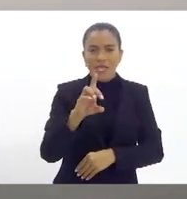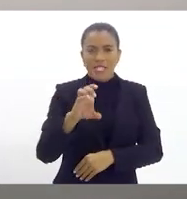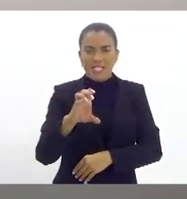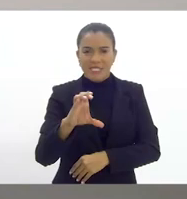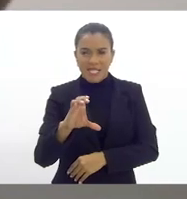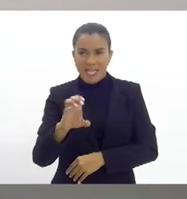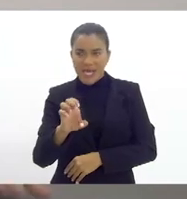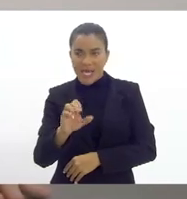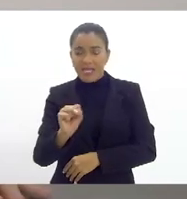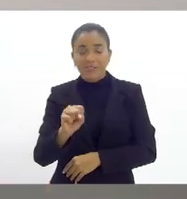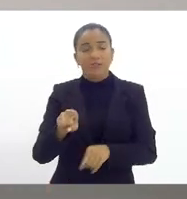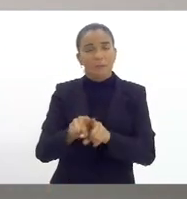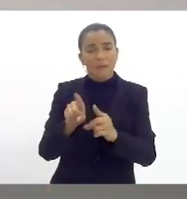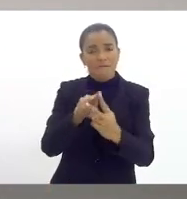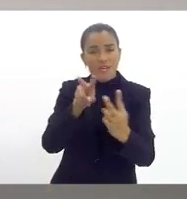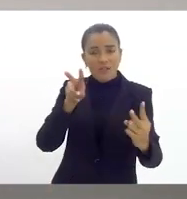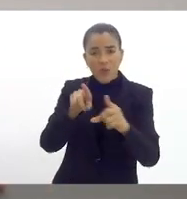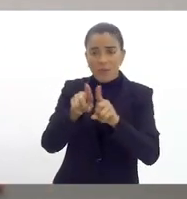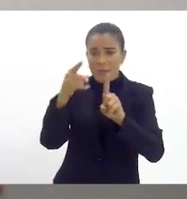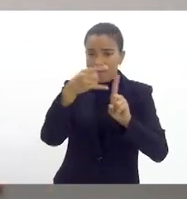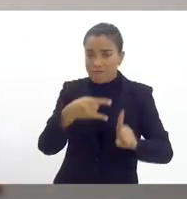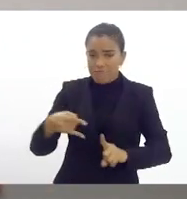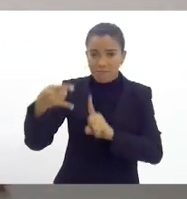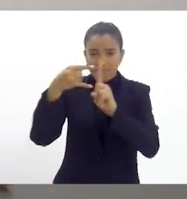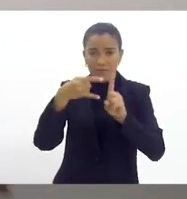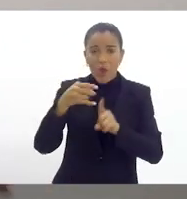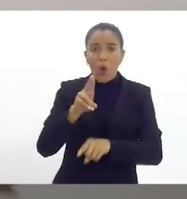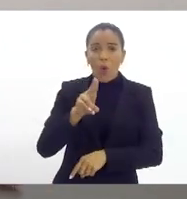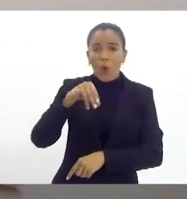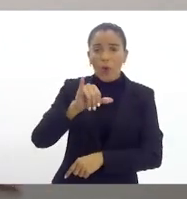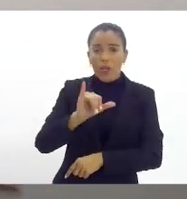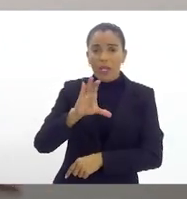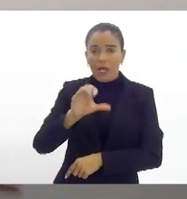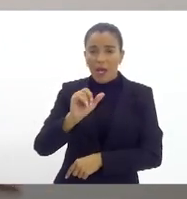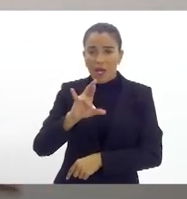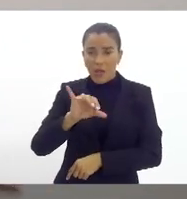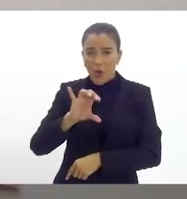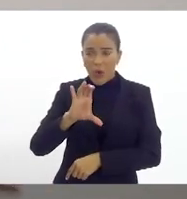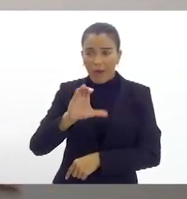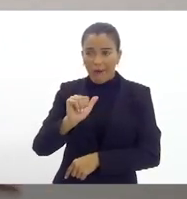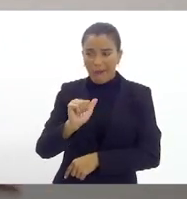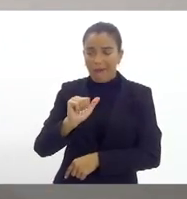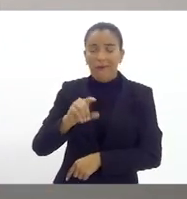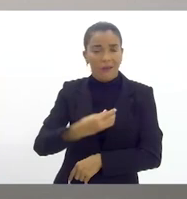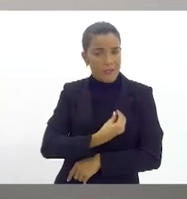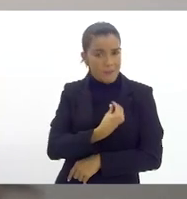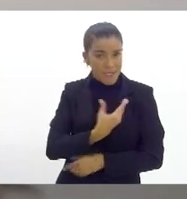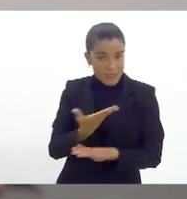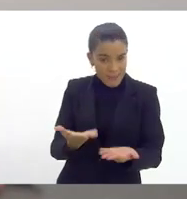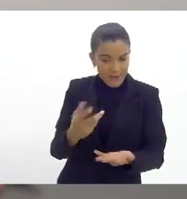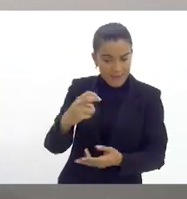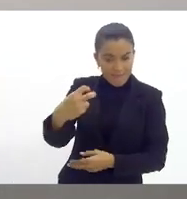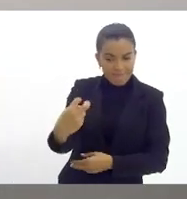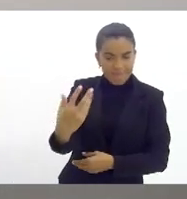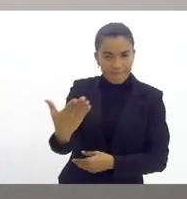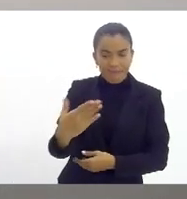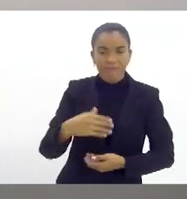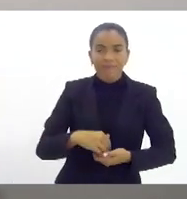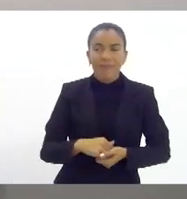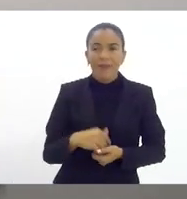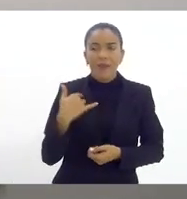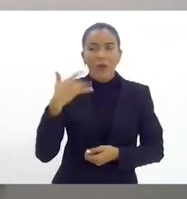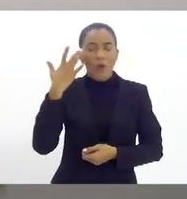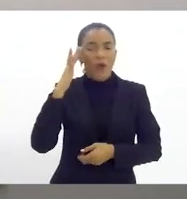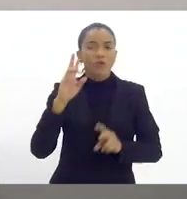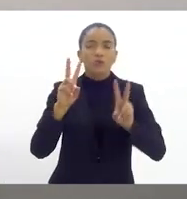presencialmente virtualmente também presencialmente aqui o DNS carioca bom E aí eu acho que